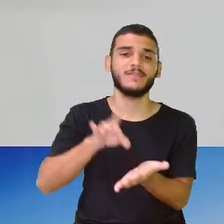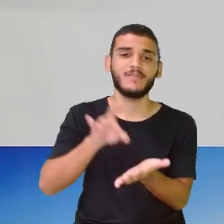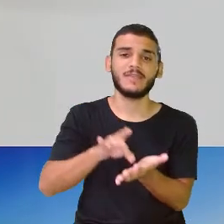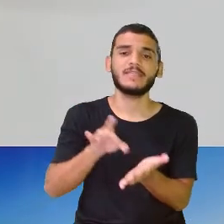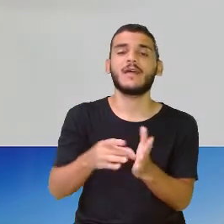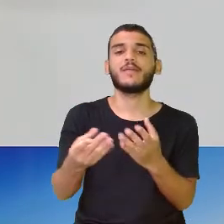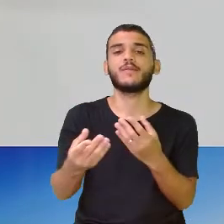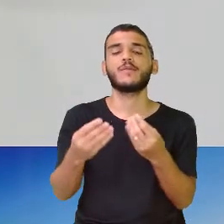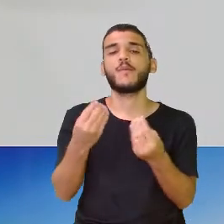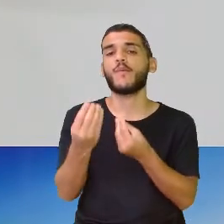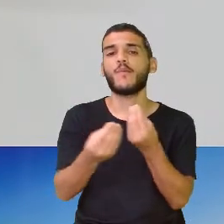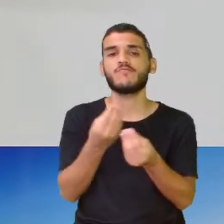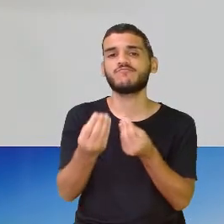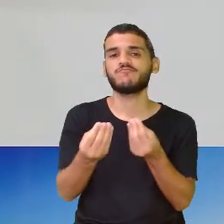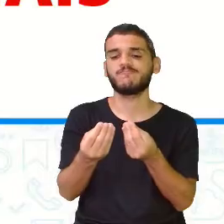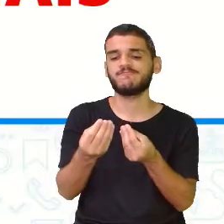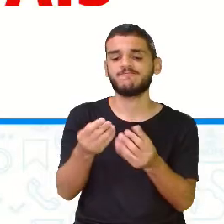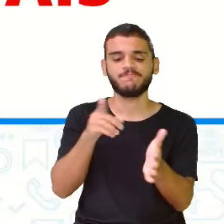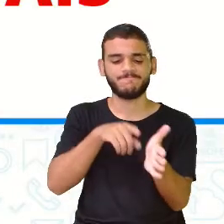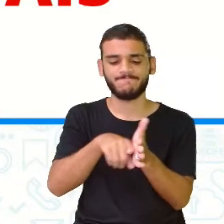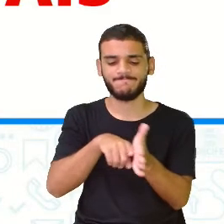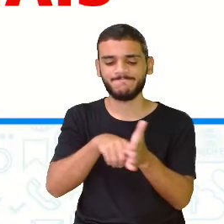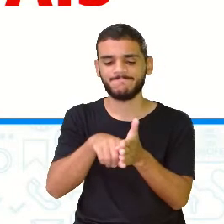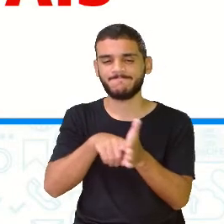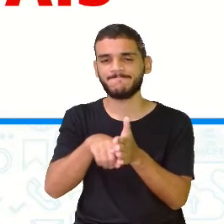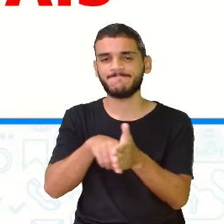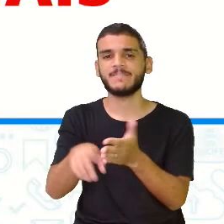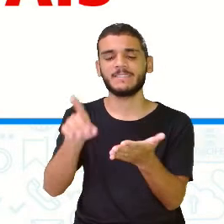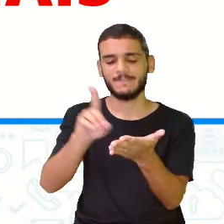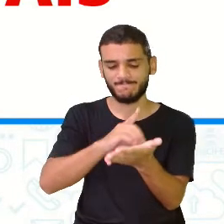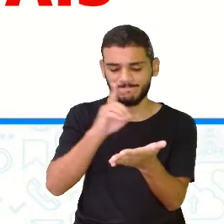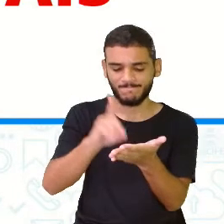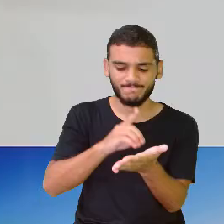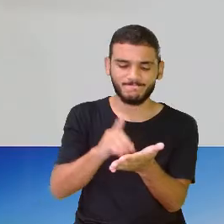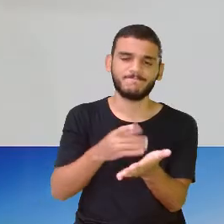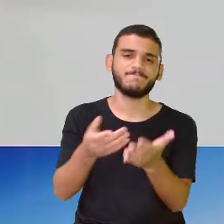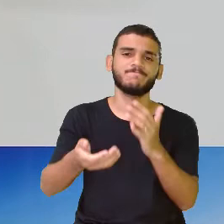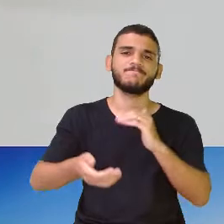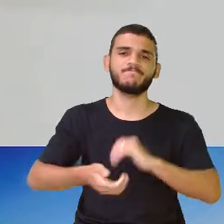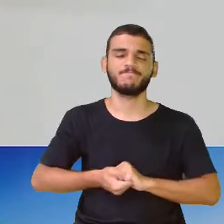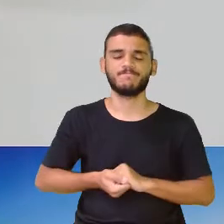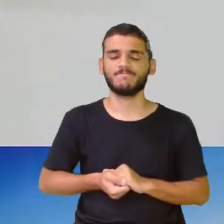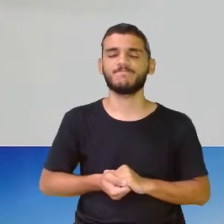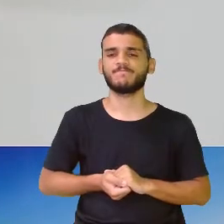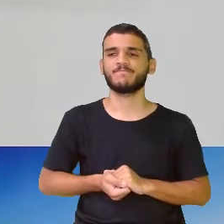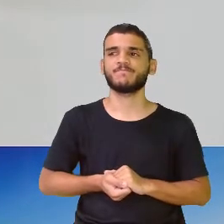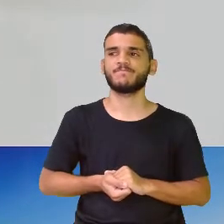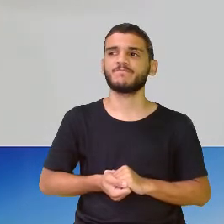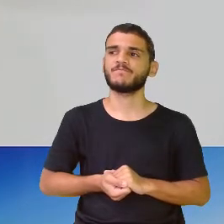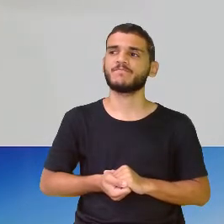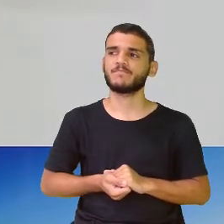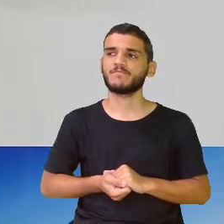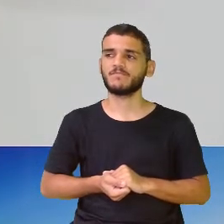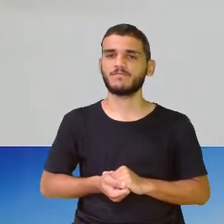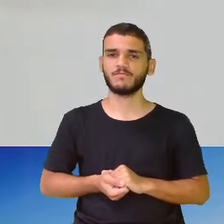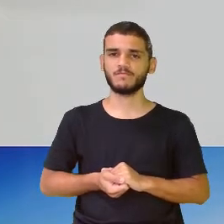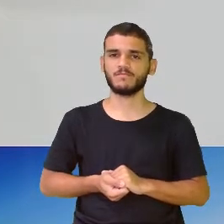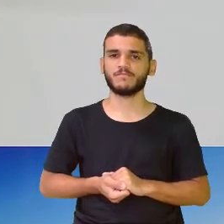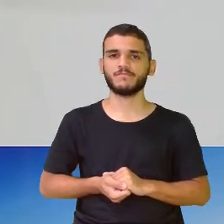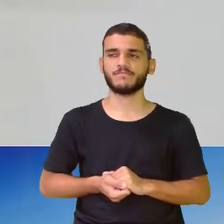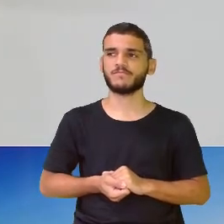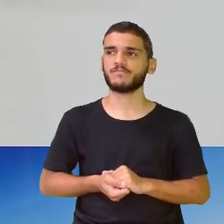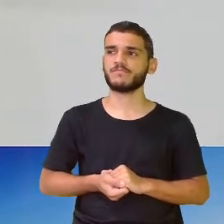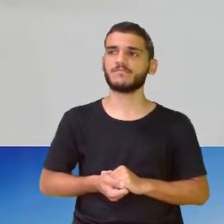de hoje, consultar o dicionário para saber mais, tá certo? E aí, vamos lá, né? Vamos seguir